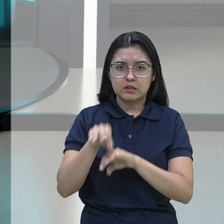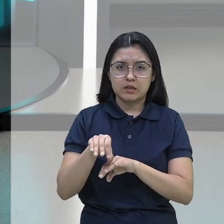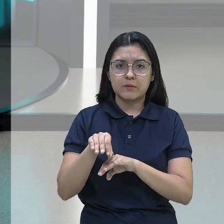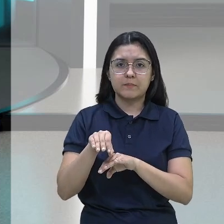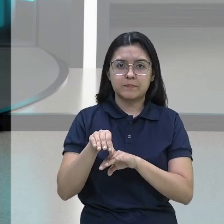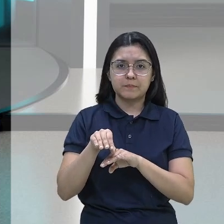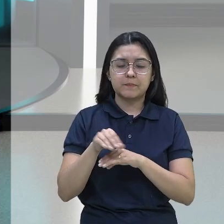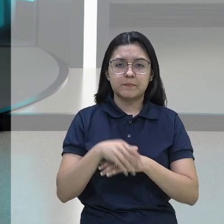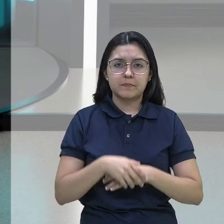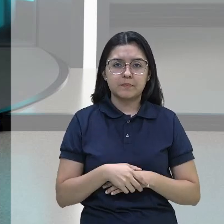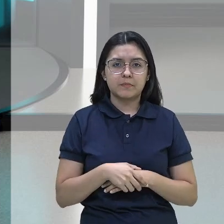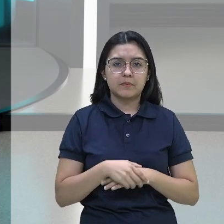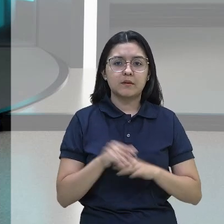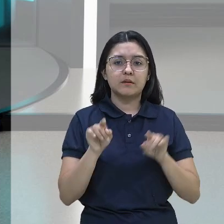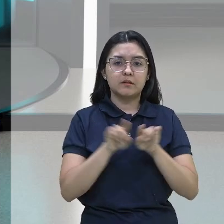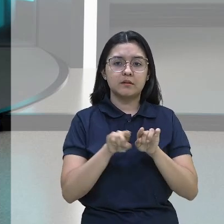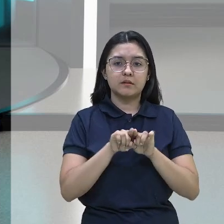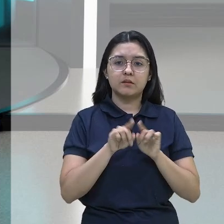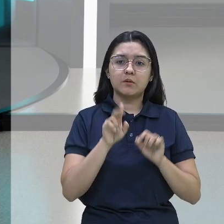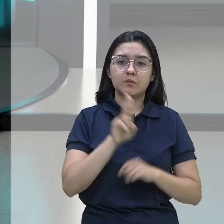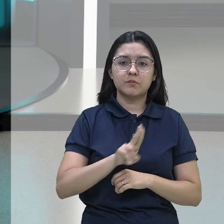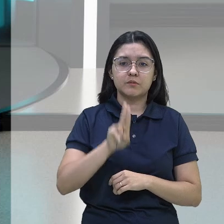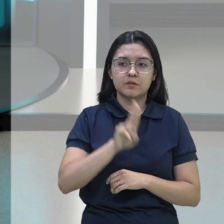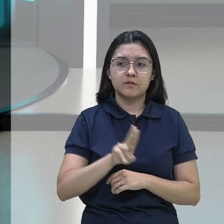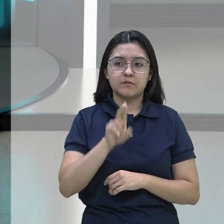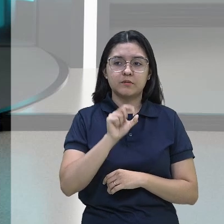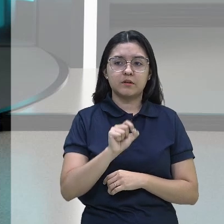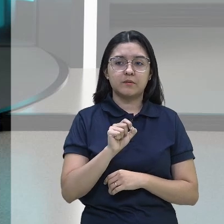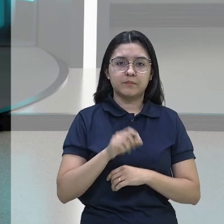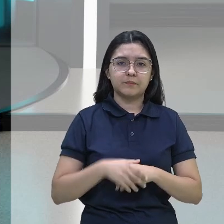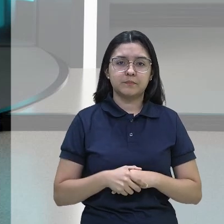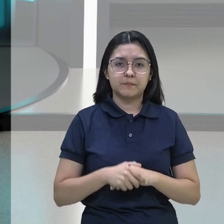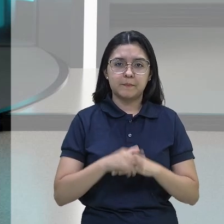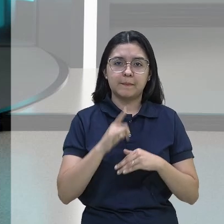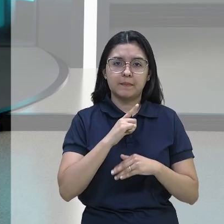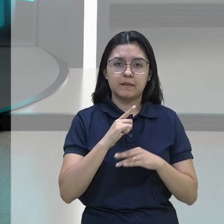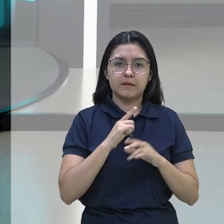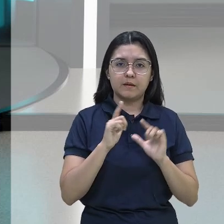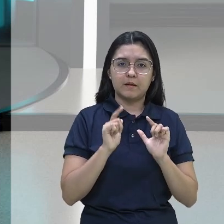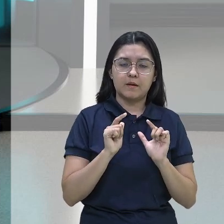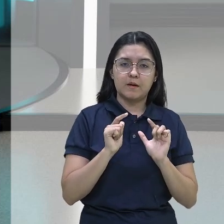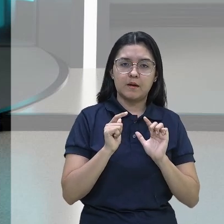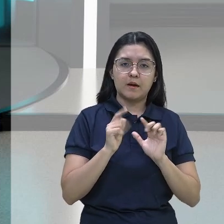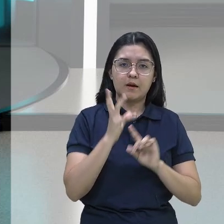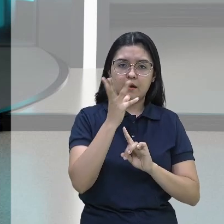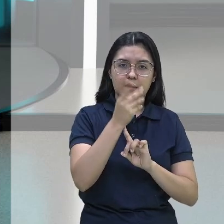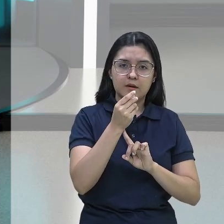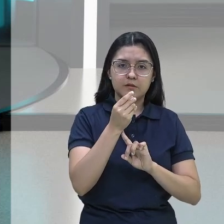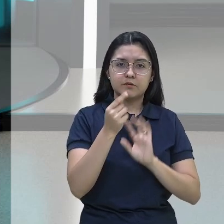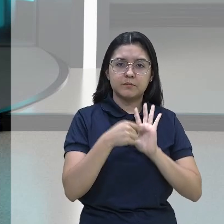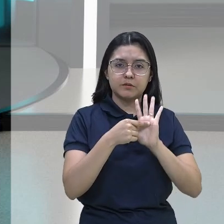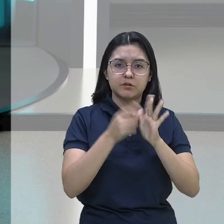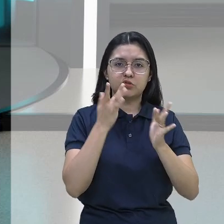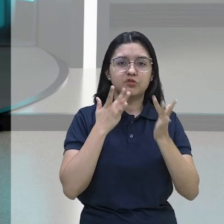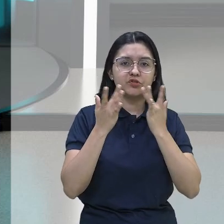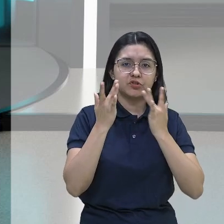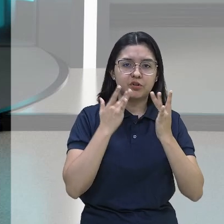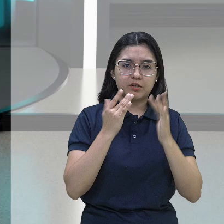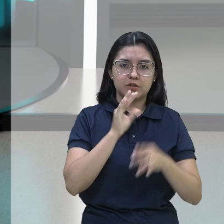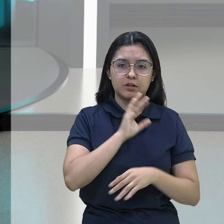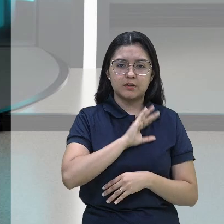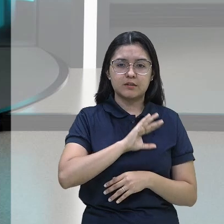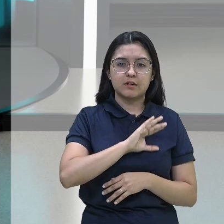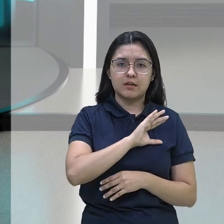e utilizavam disso para isso, utilizavam a ação cênica, que é aí que a gente tem o teatro